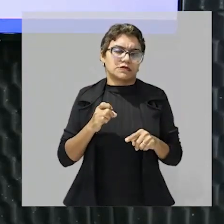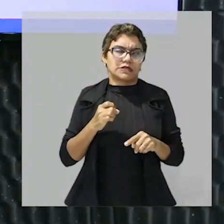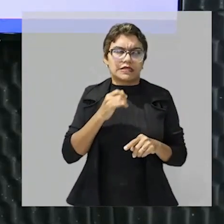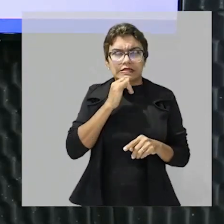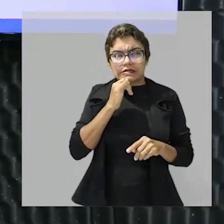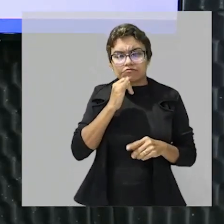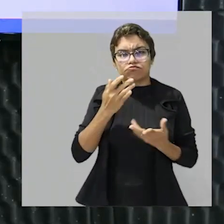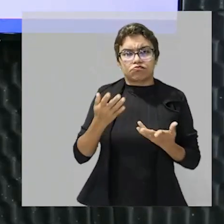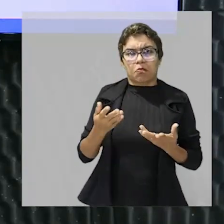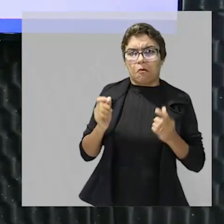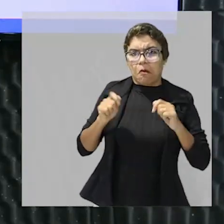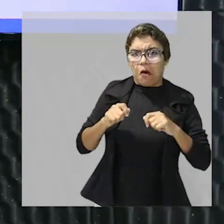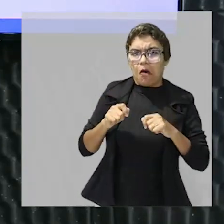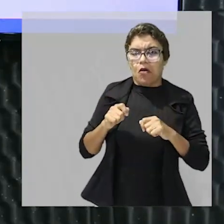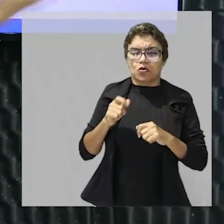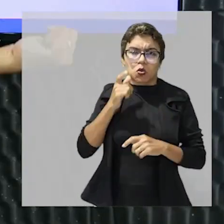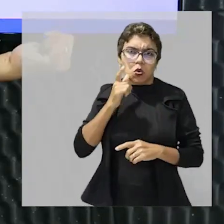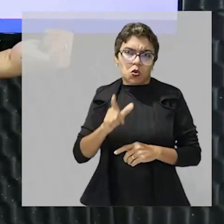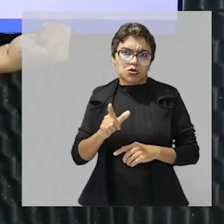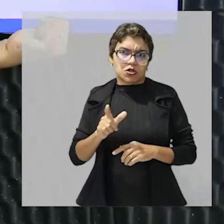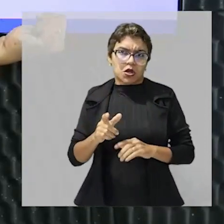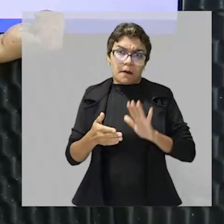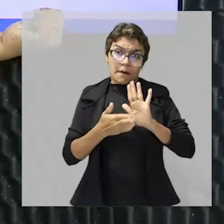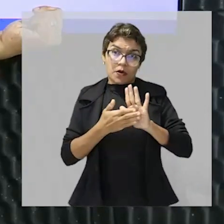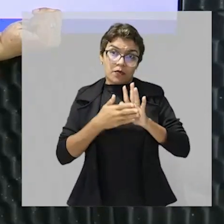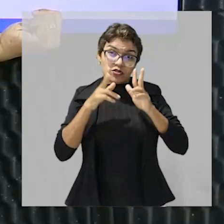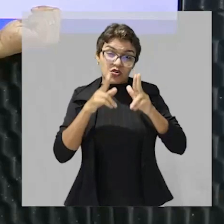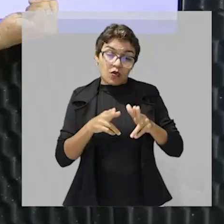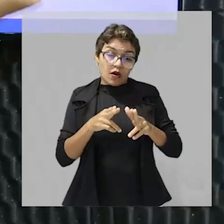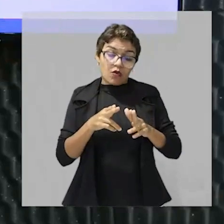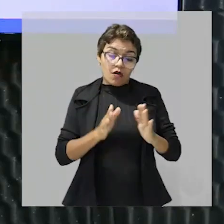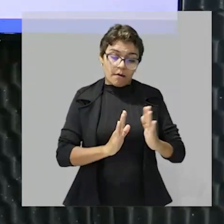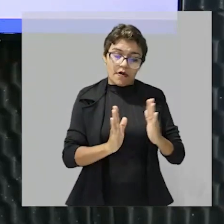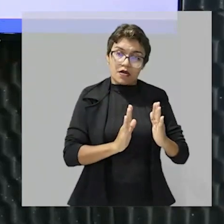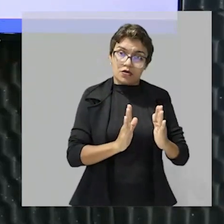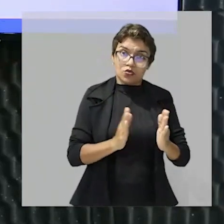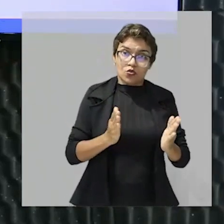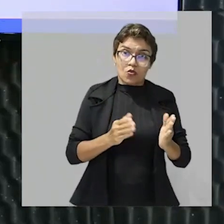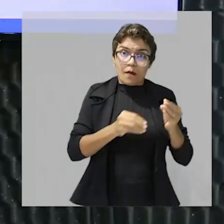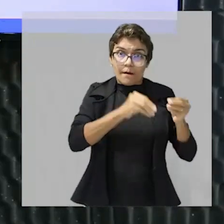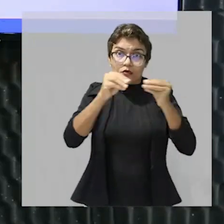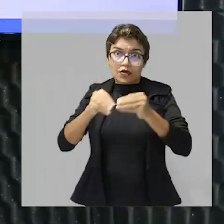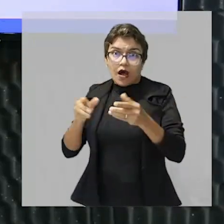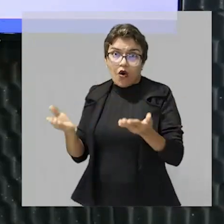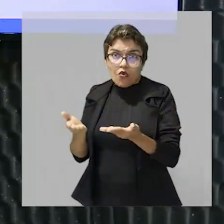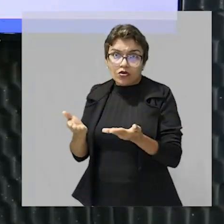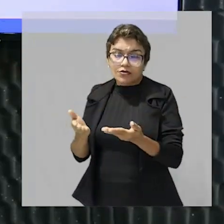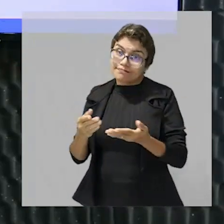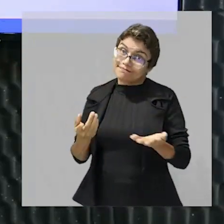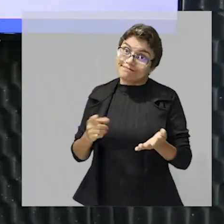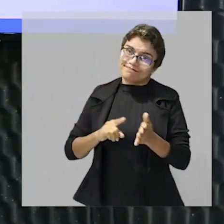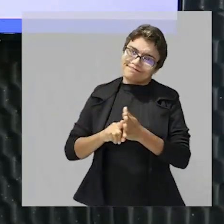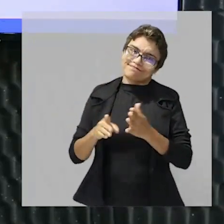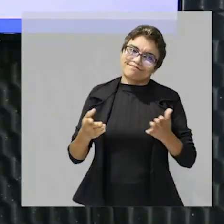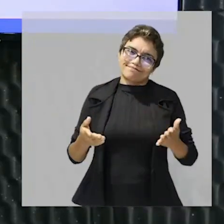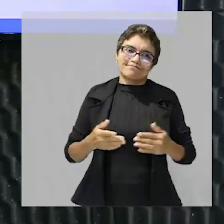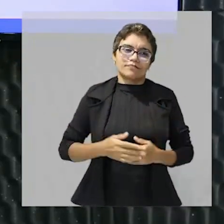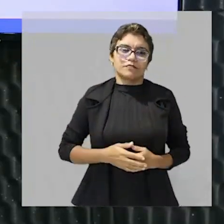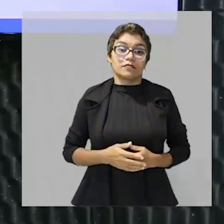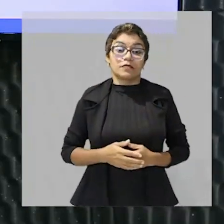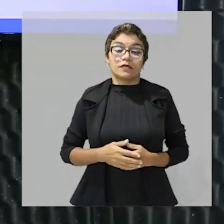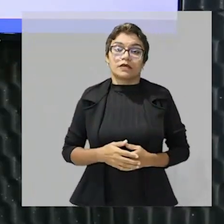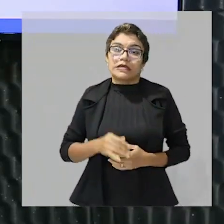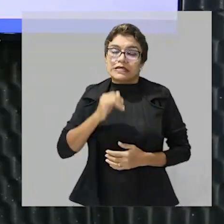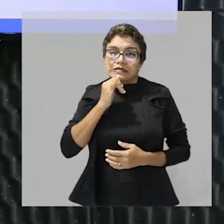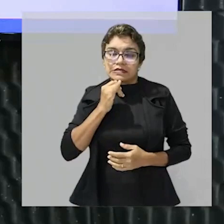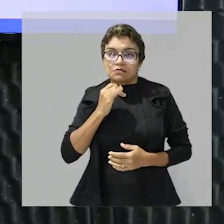ela consegue, com essa proposta, igualzinha daquele período, sobreviver hoje? Perguntas. Né? Mesmo assim, se ela